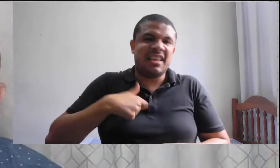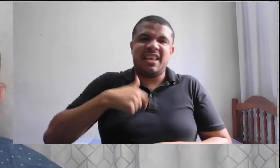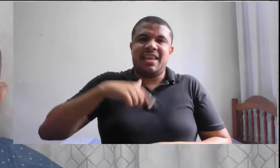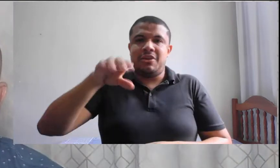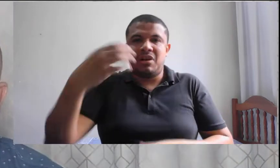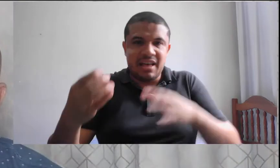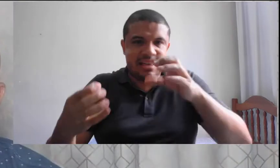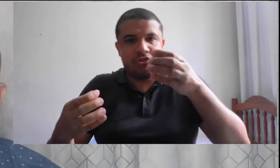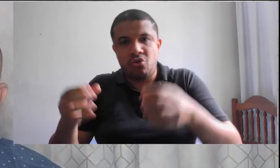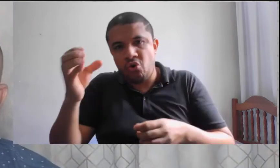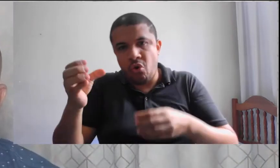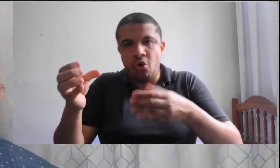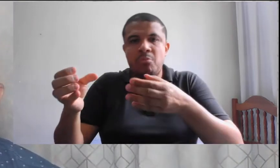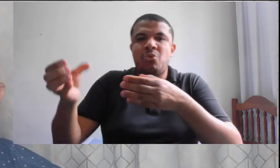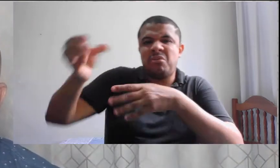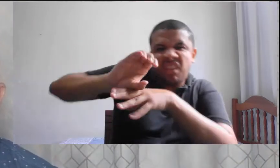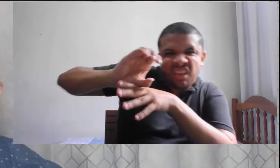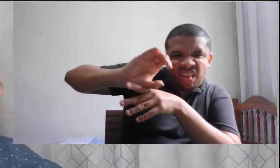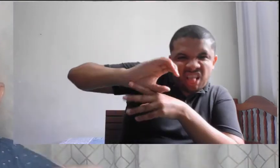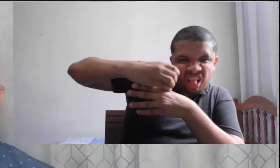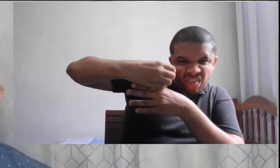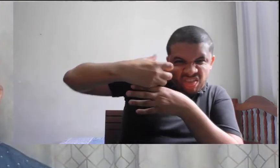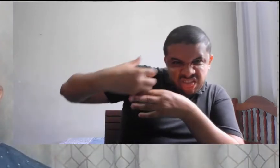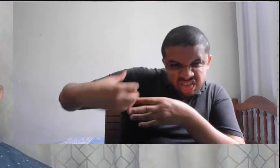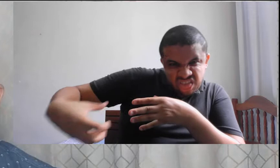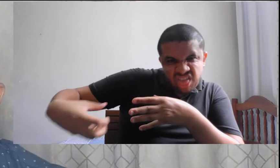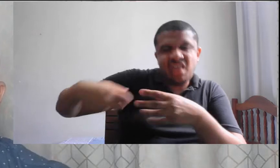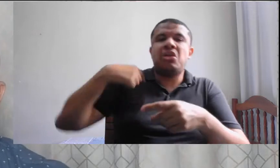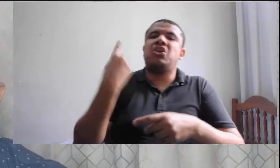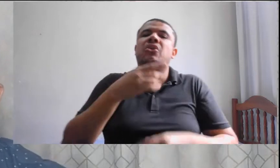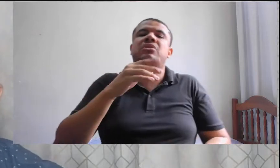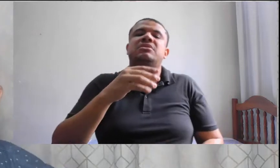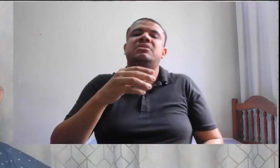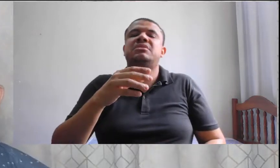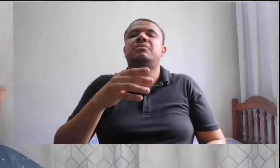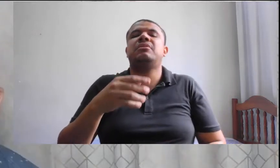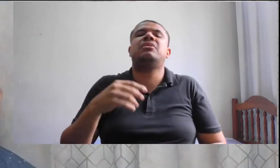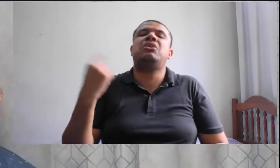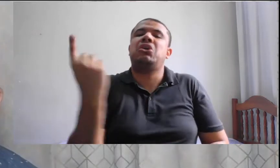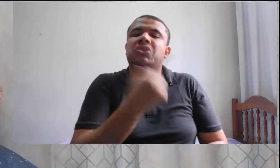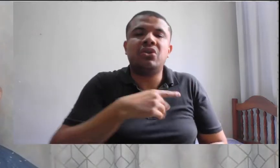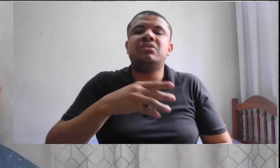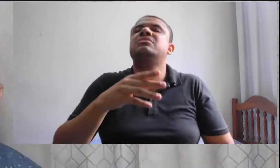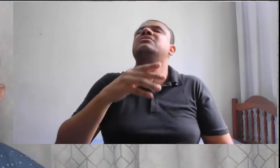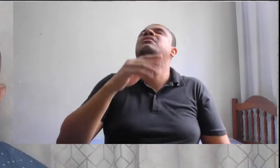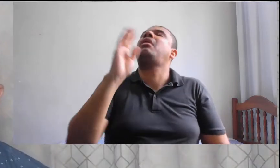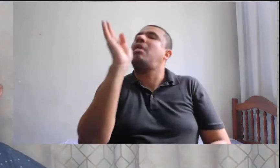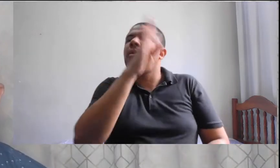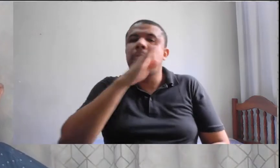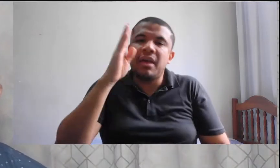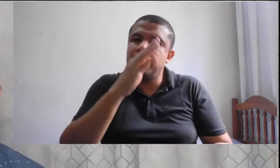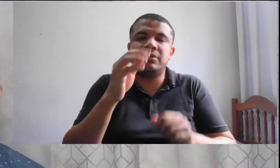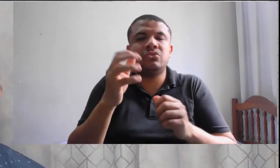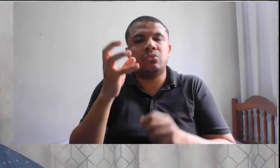com um copo e cortei o dedo. E nós estávamos bêbados e fomos dormir com o meu pai bêbado.